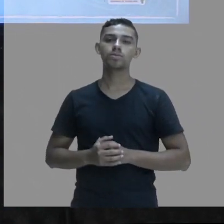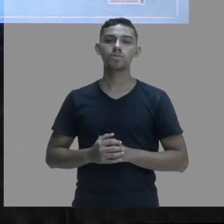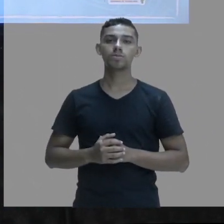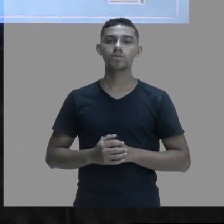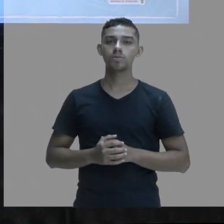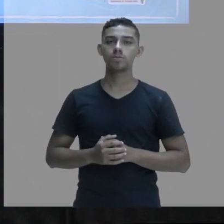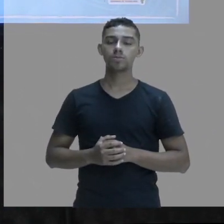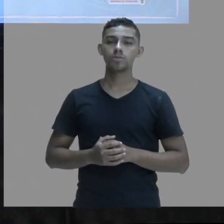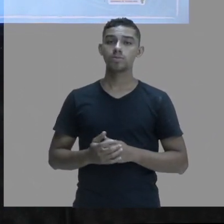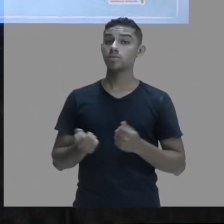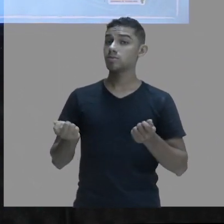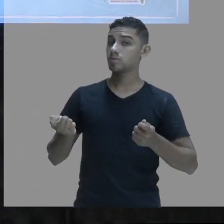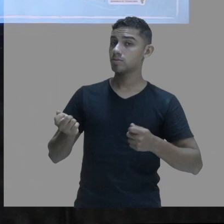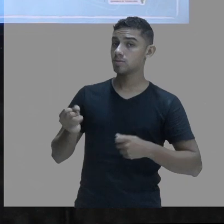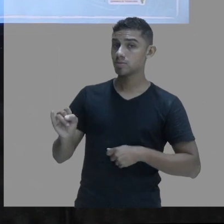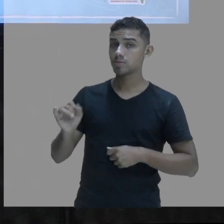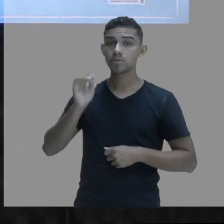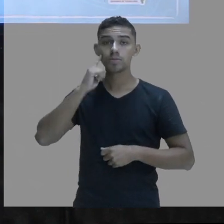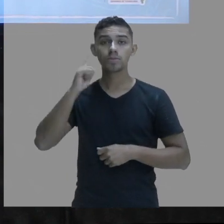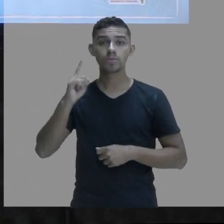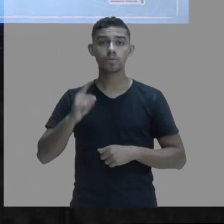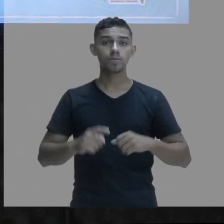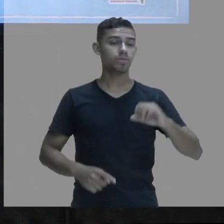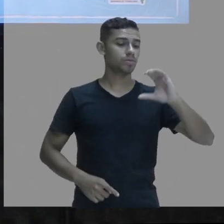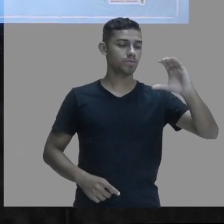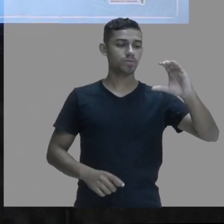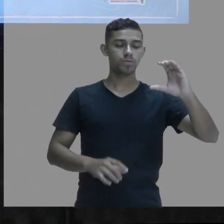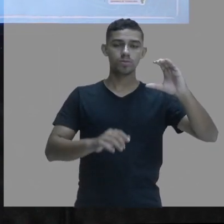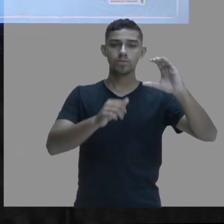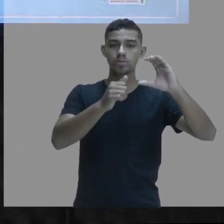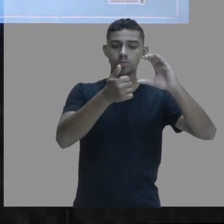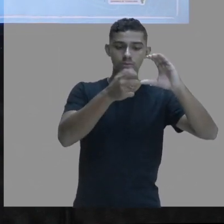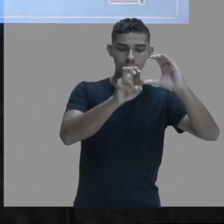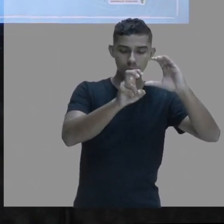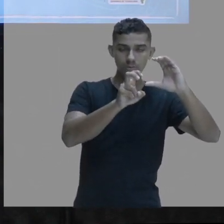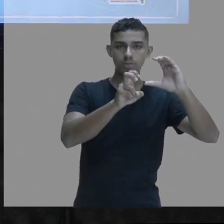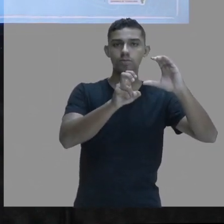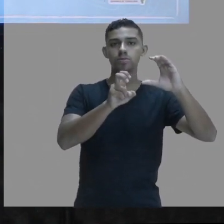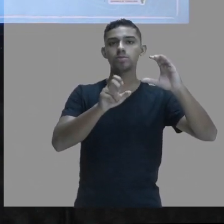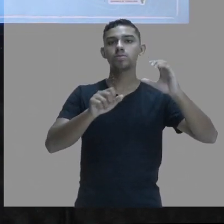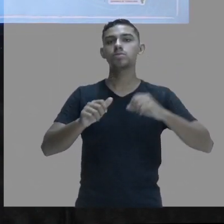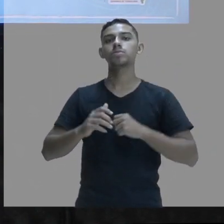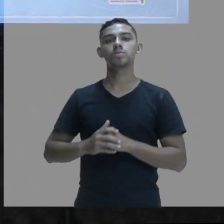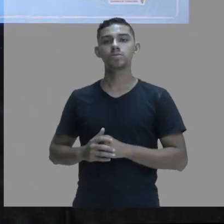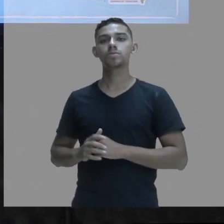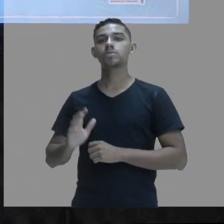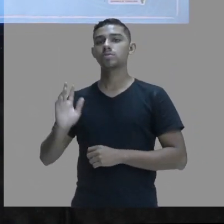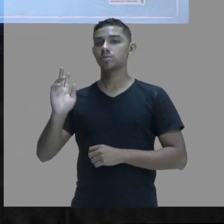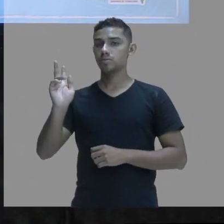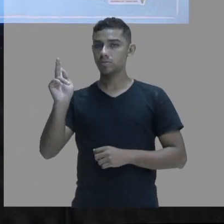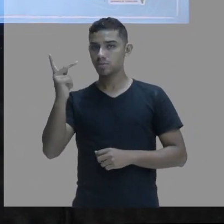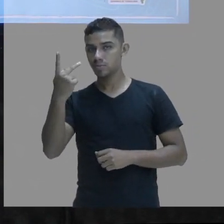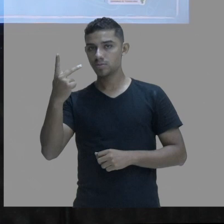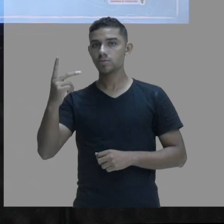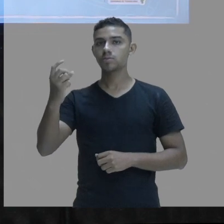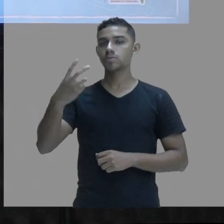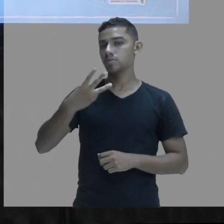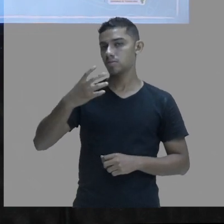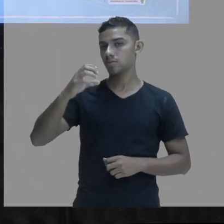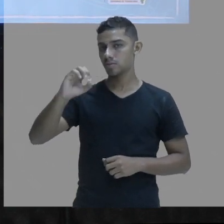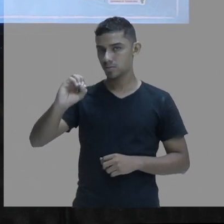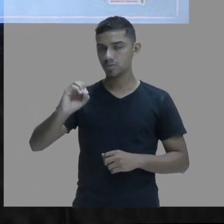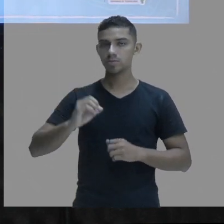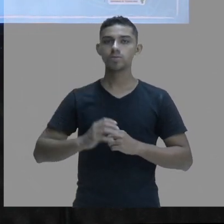C4H8. Se tivermos 15 carbonos, um alceno de 15 carbonos, C15, e a